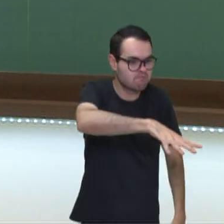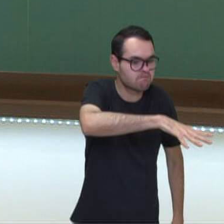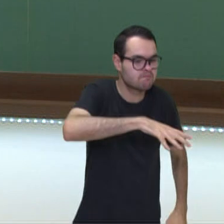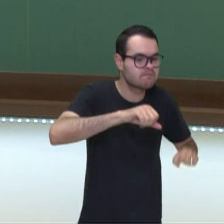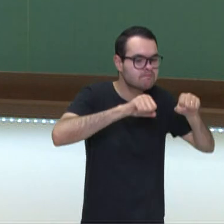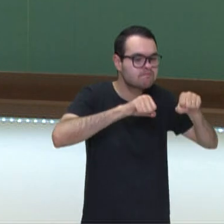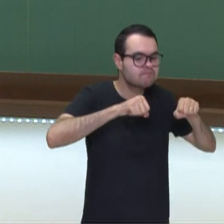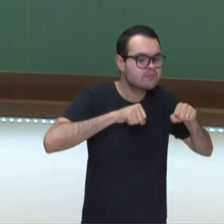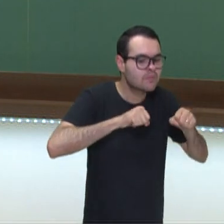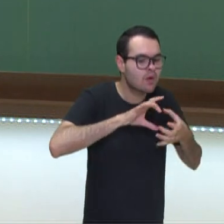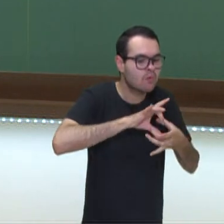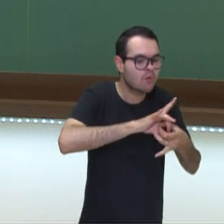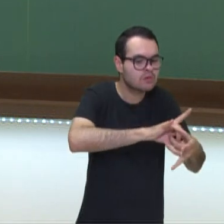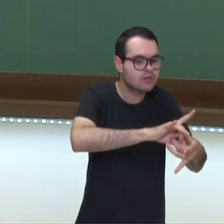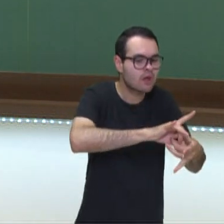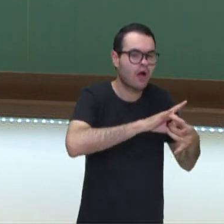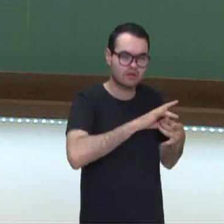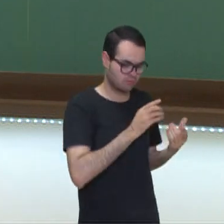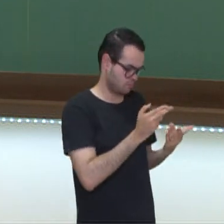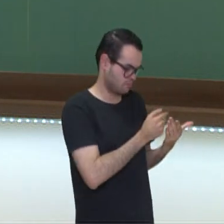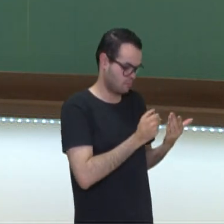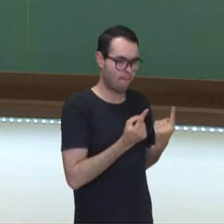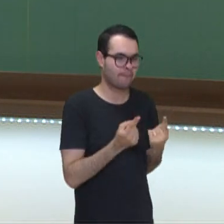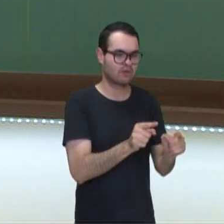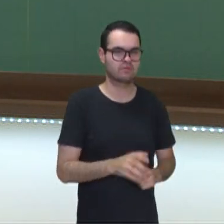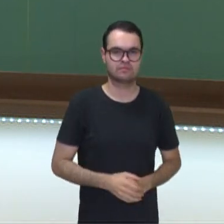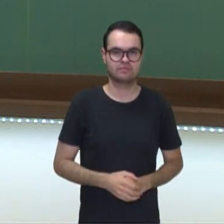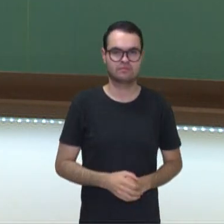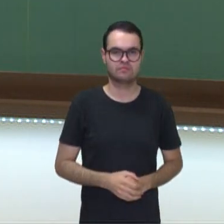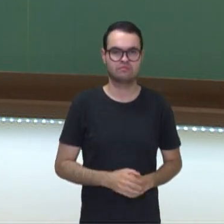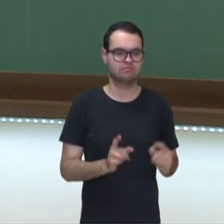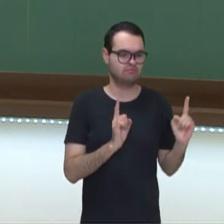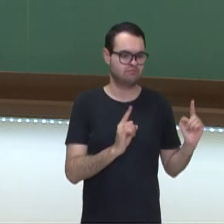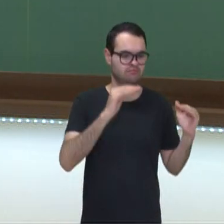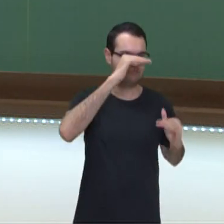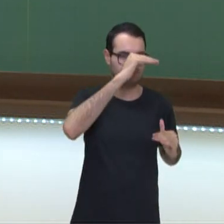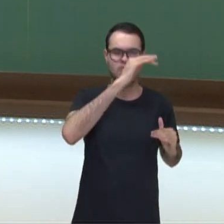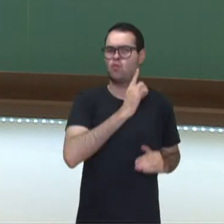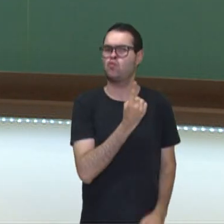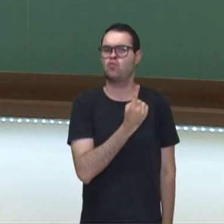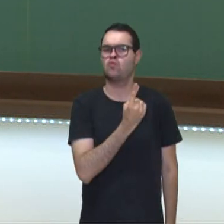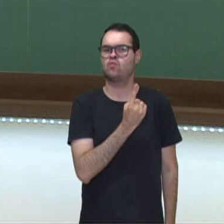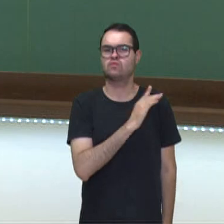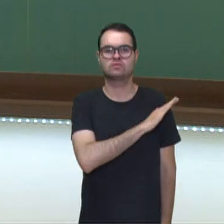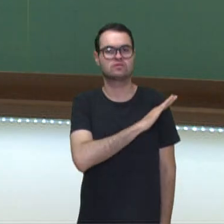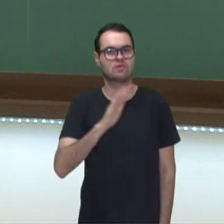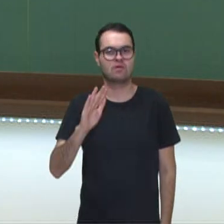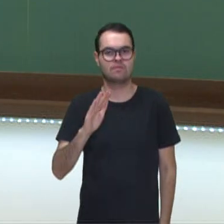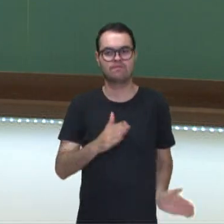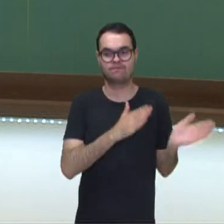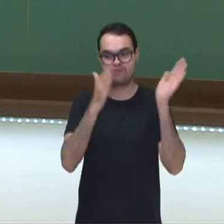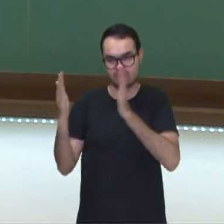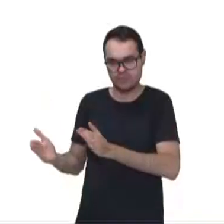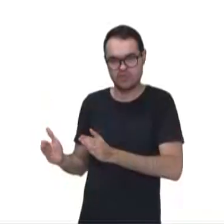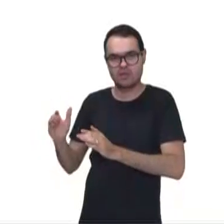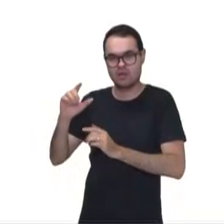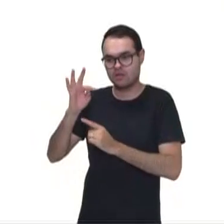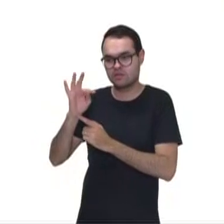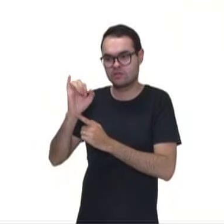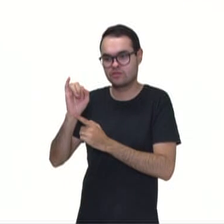e finalmente se apresenta geralmente em um só único quadro, um grande quadro. A tirinha, por sua vez,